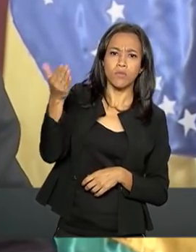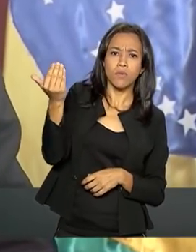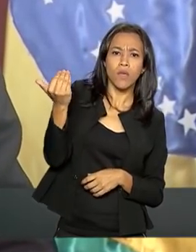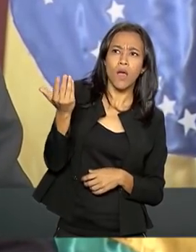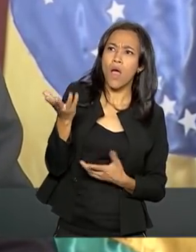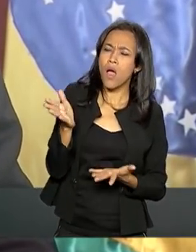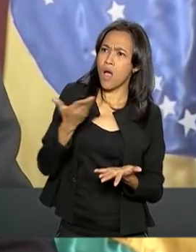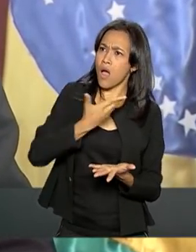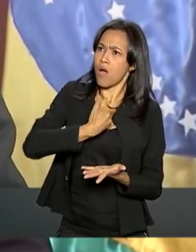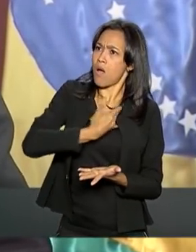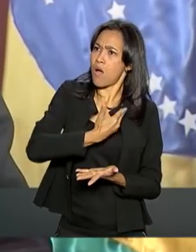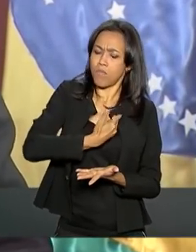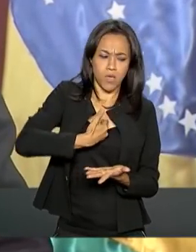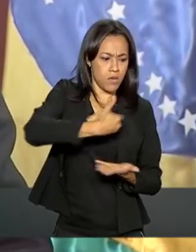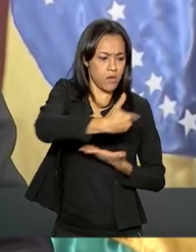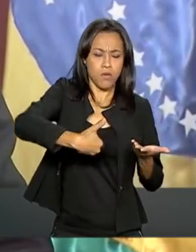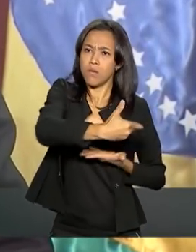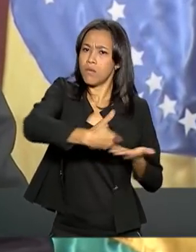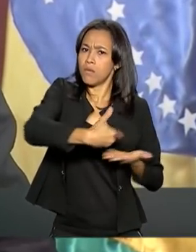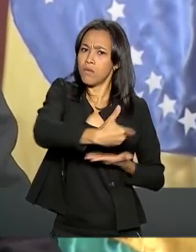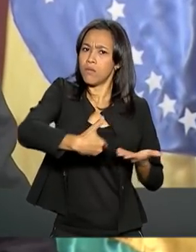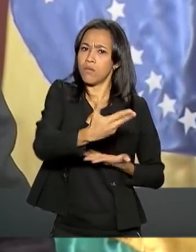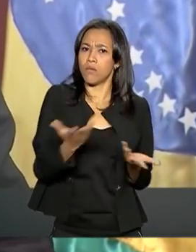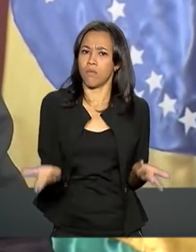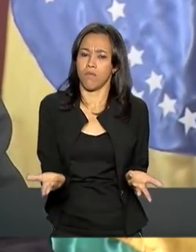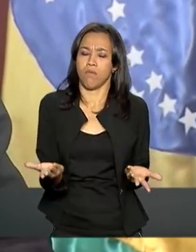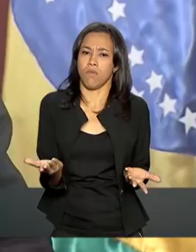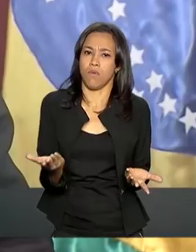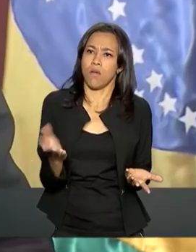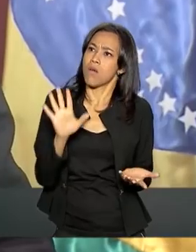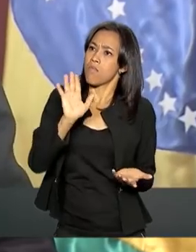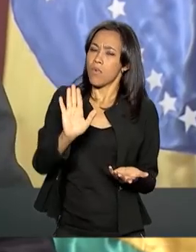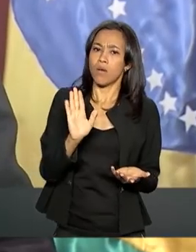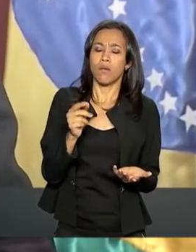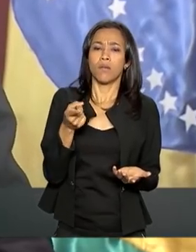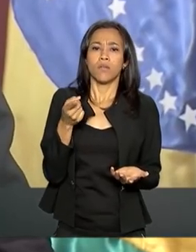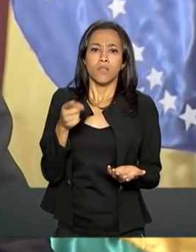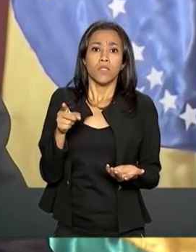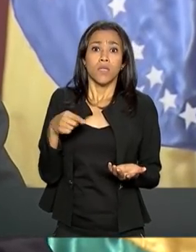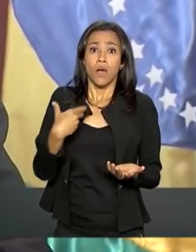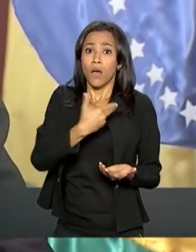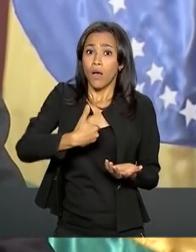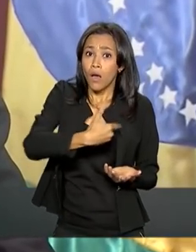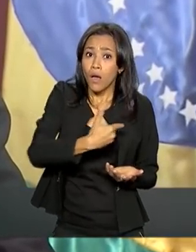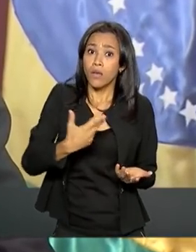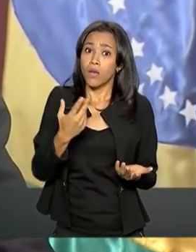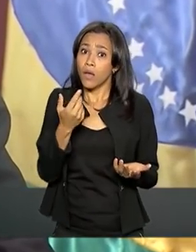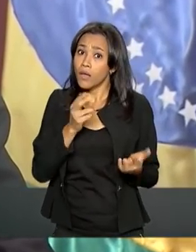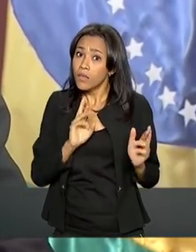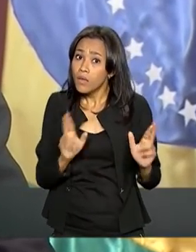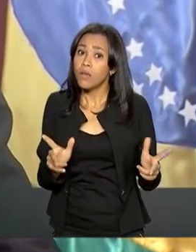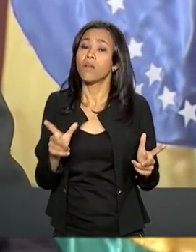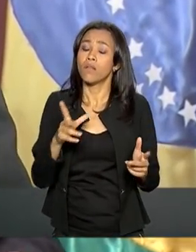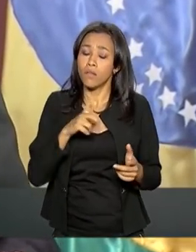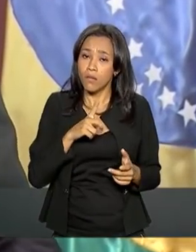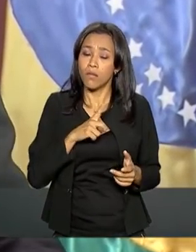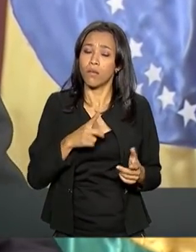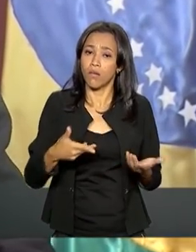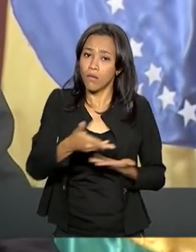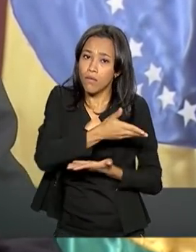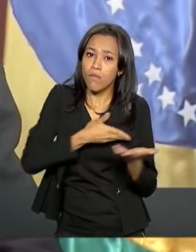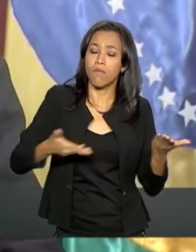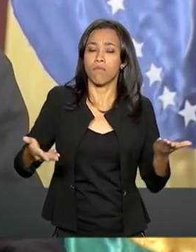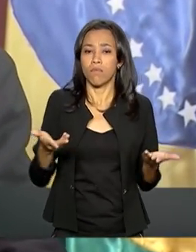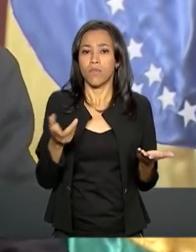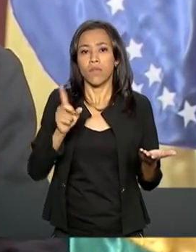a amizade do Brasil com os Estados Unidos é enorme, mas a amizade do Brasil com o Chile é de outra natureza.